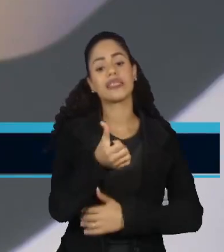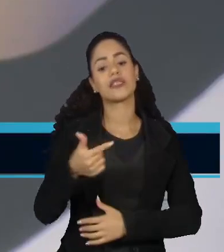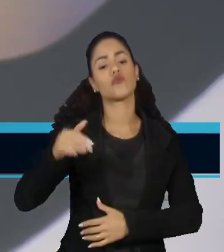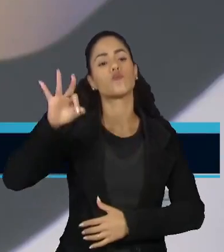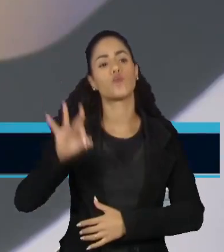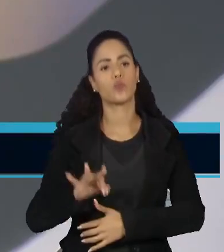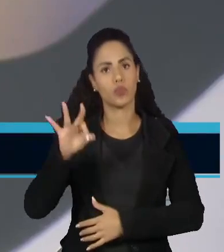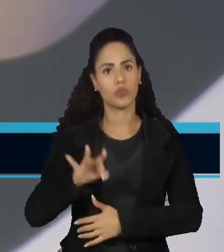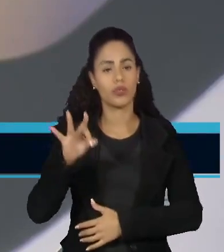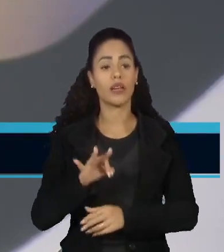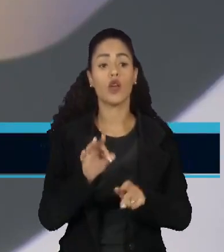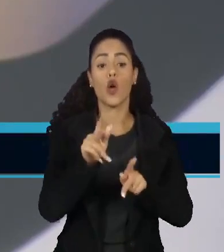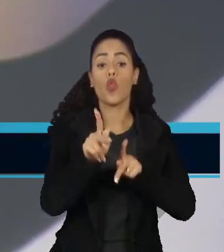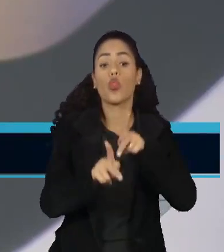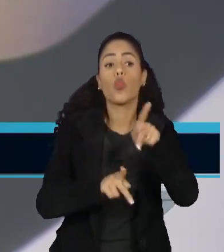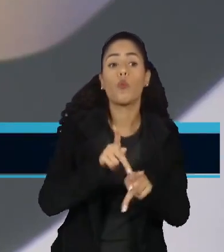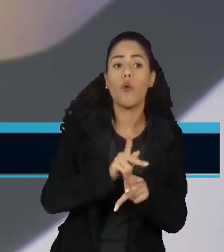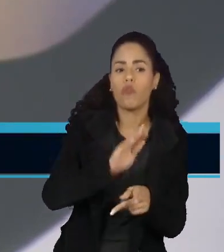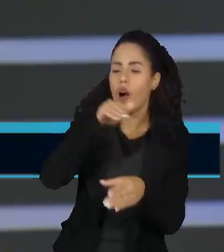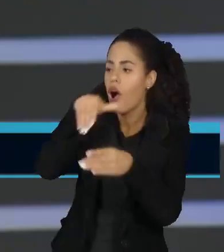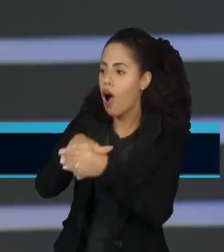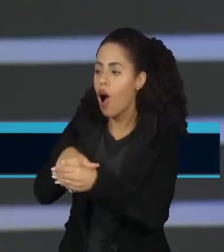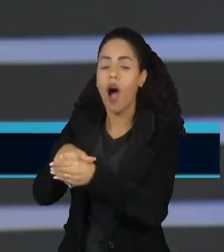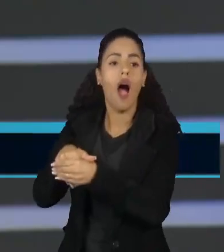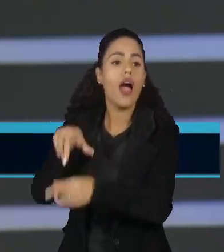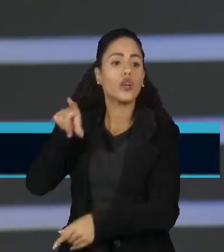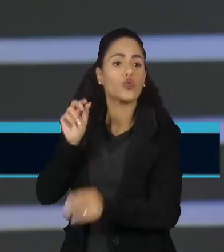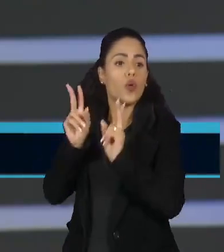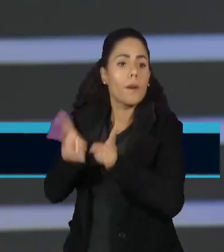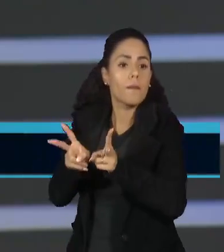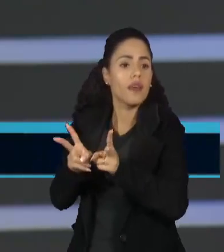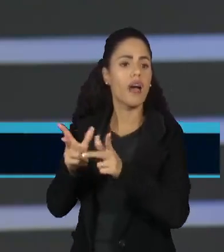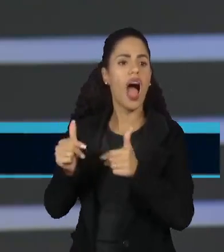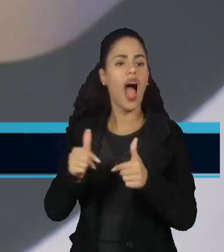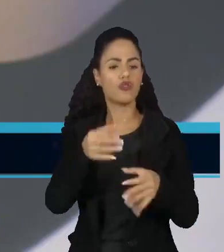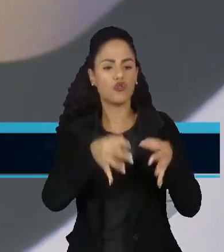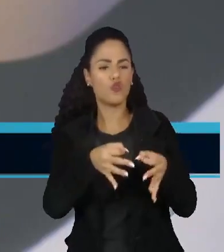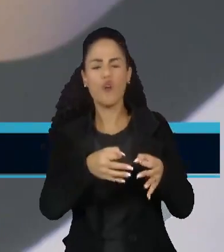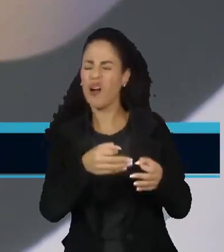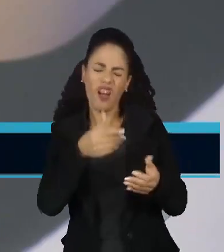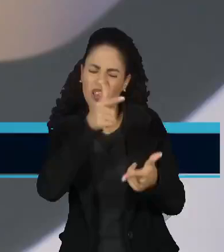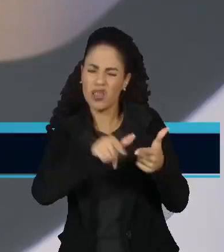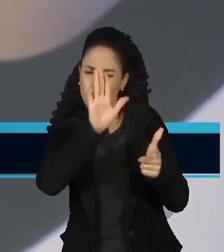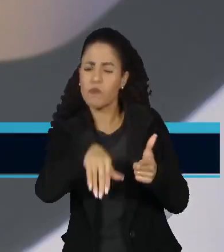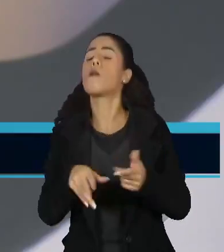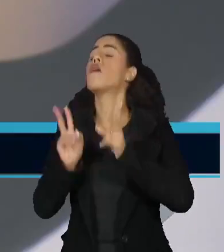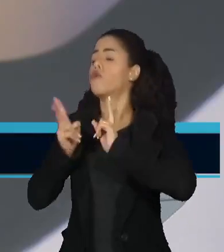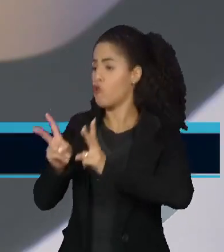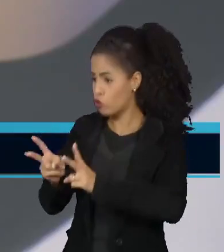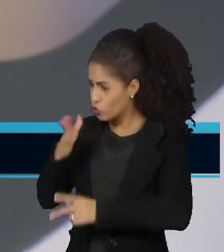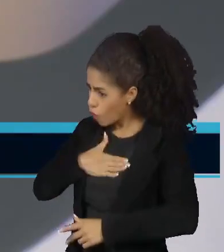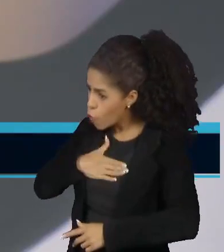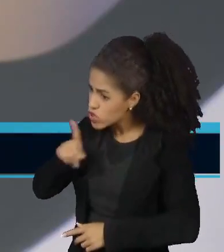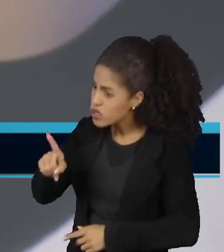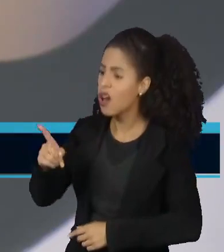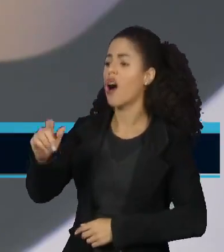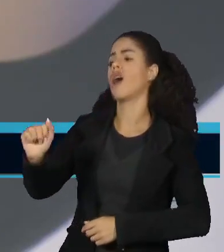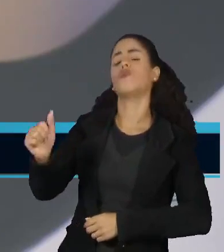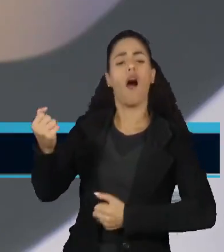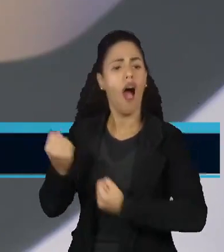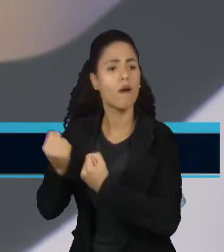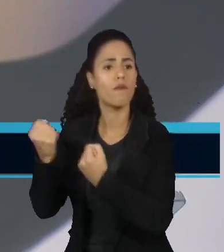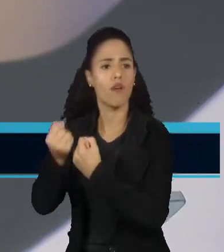67% dos eleitores não mudariam o voto em função do julgamento. O Carter, quando ele falou que teve